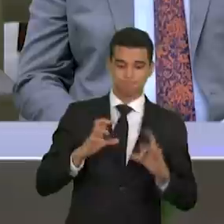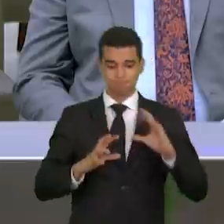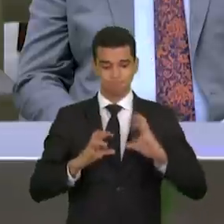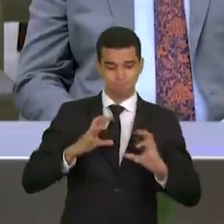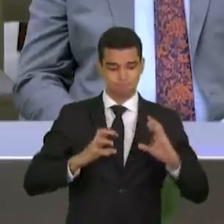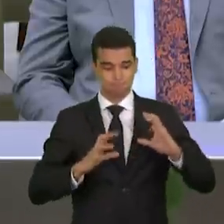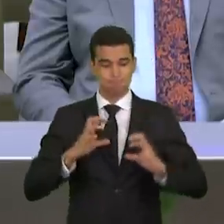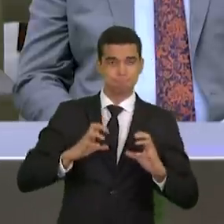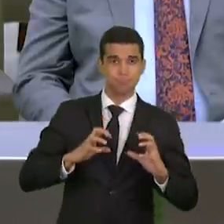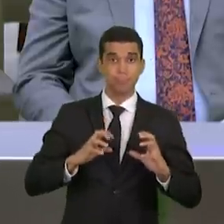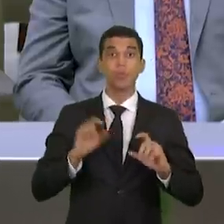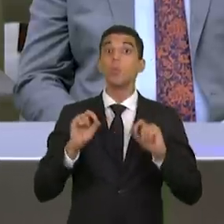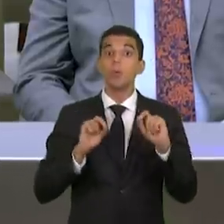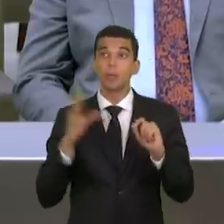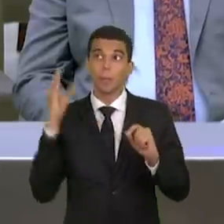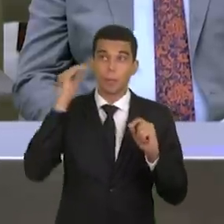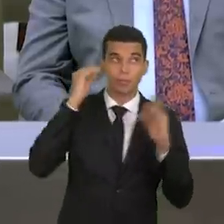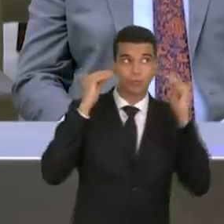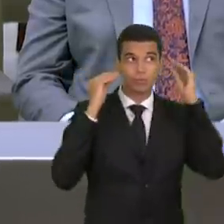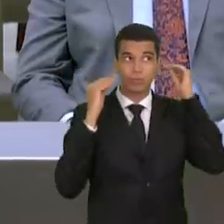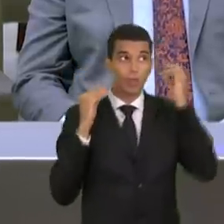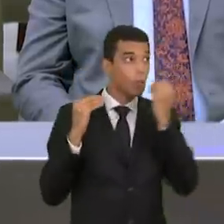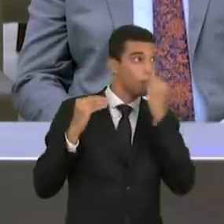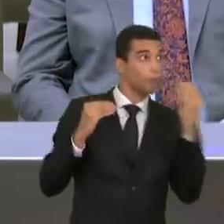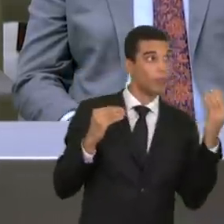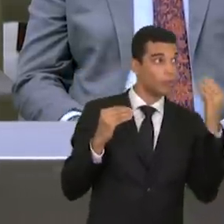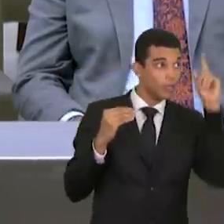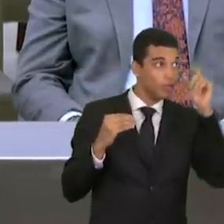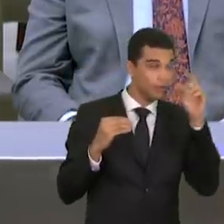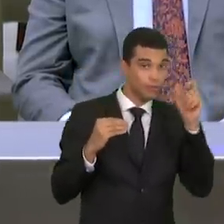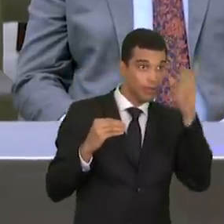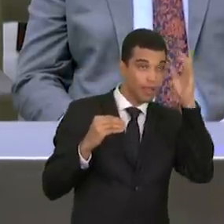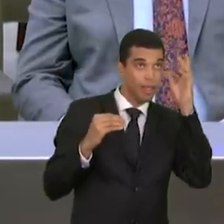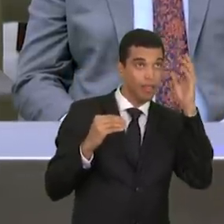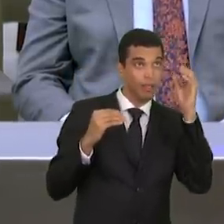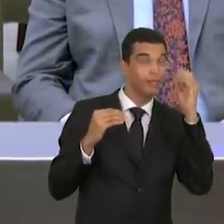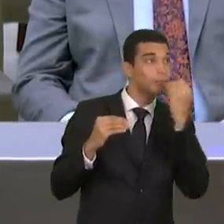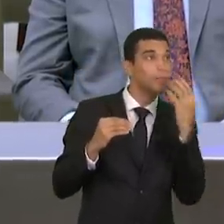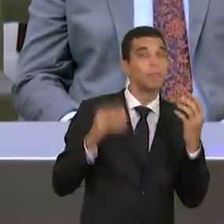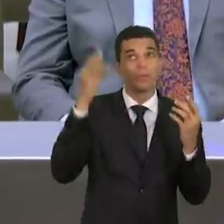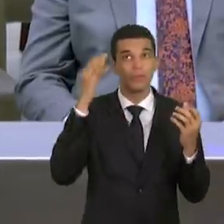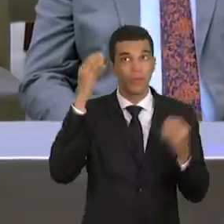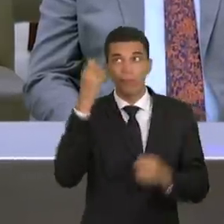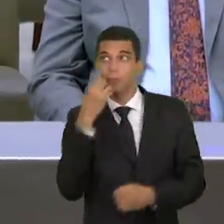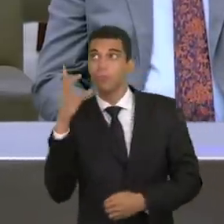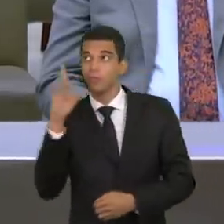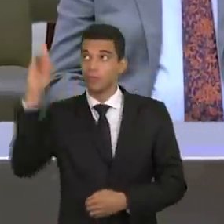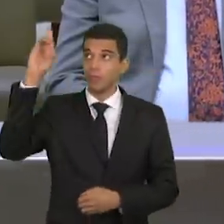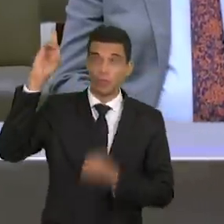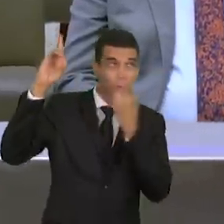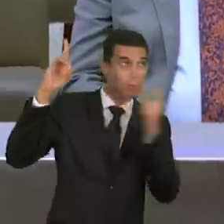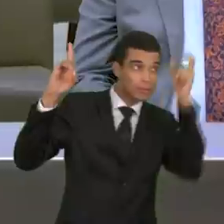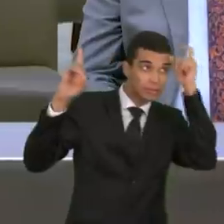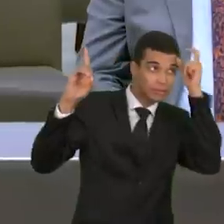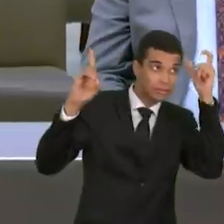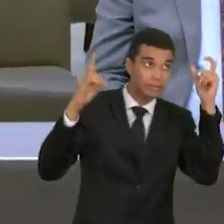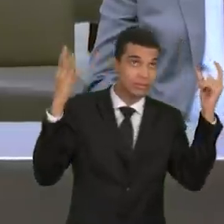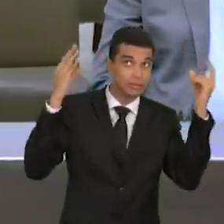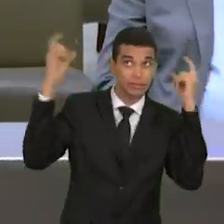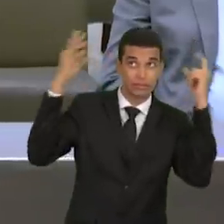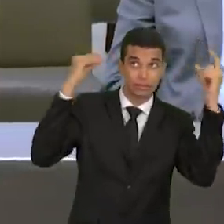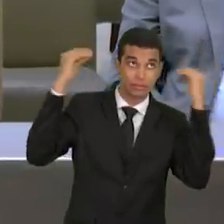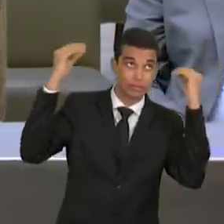para ele provar do que Satanás lhe traz como tentação. E eu